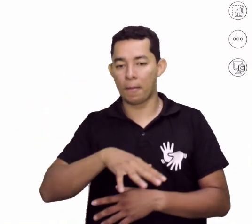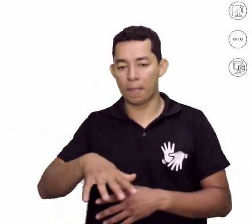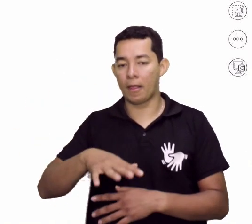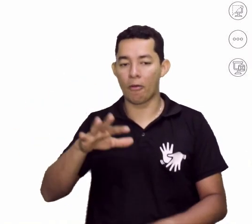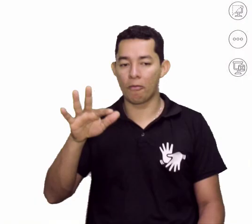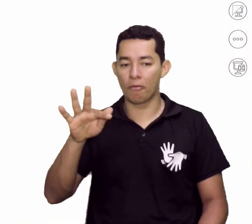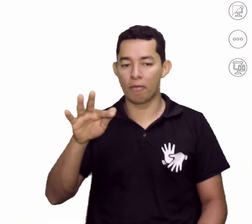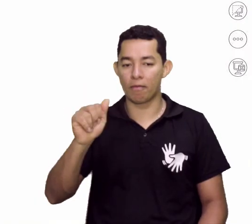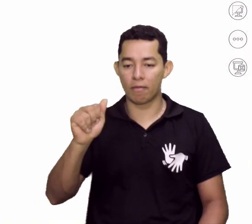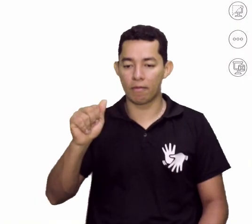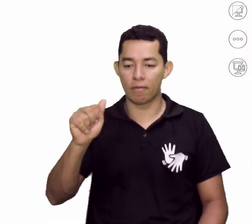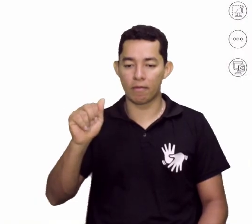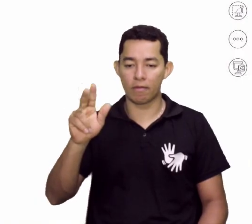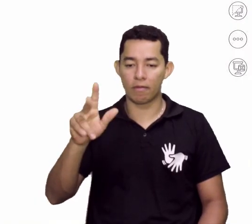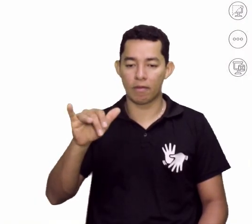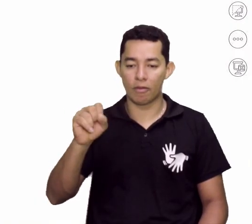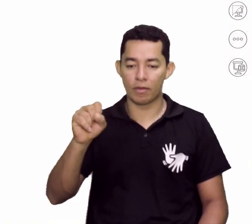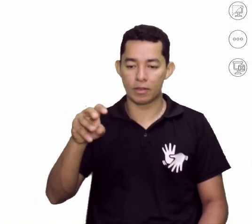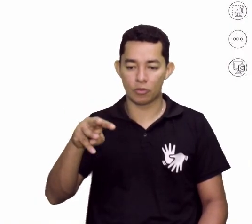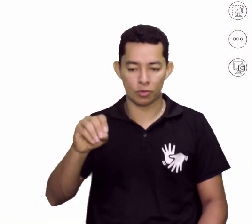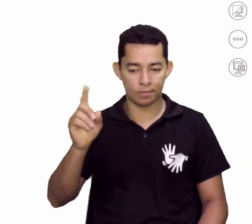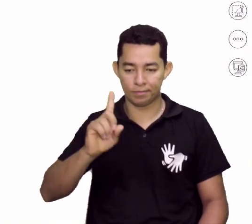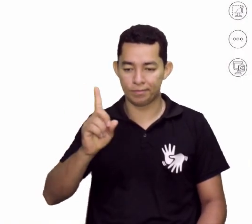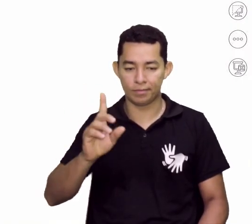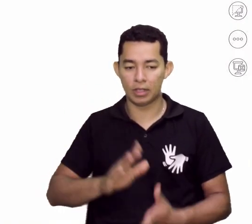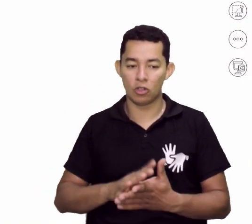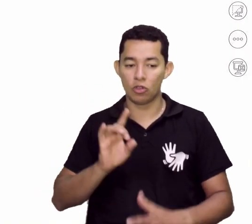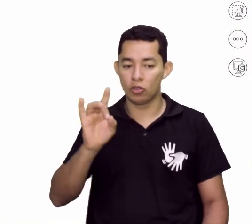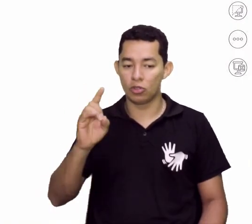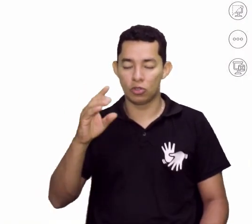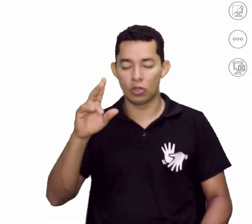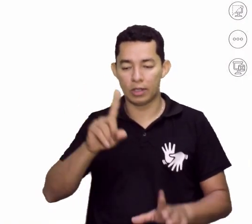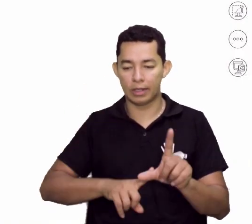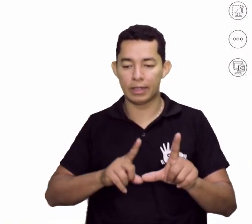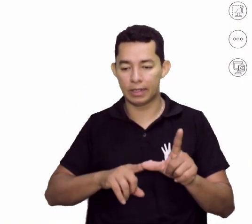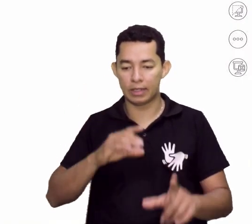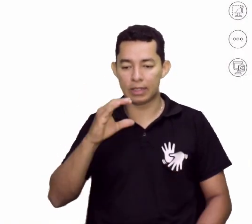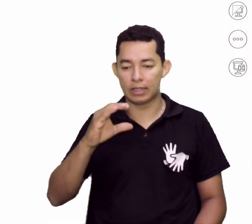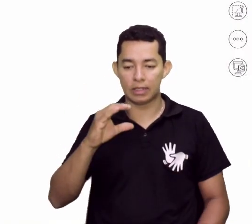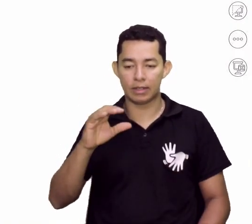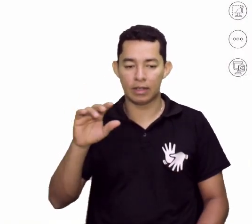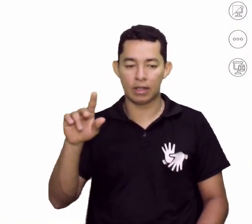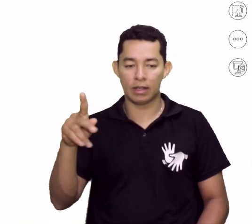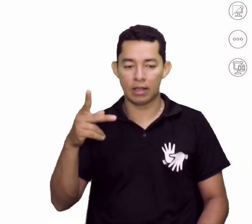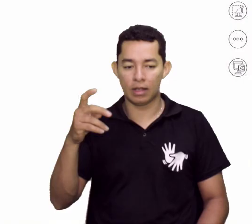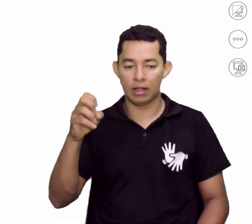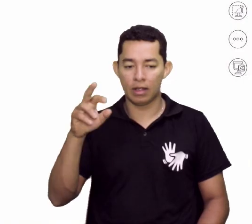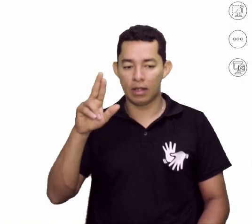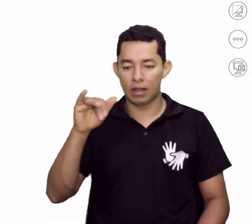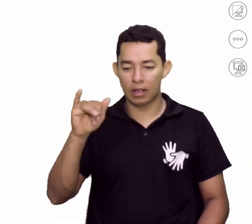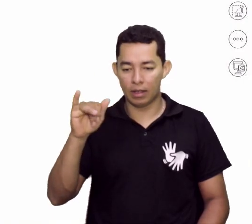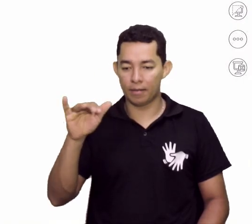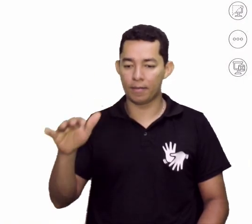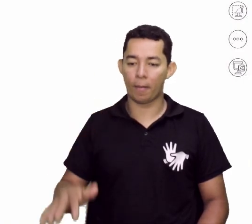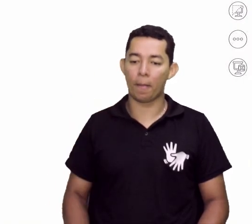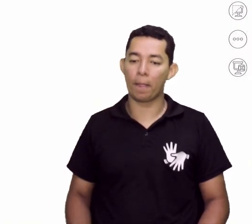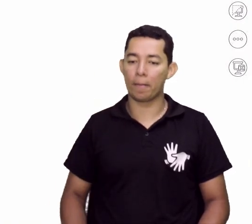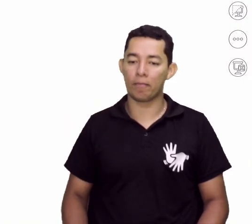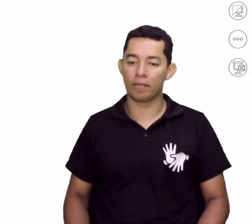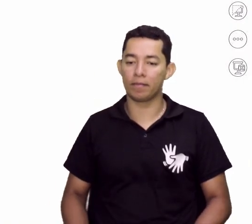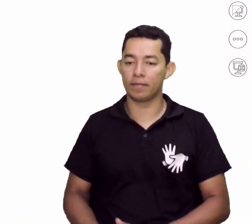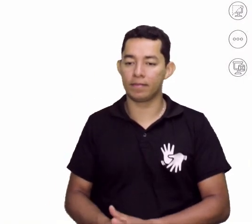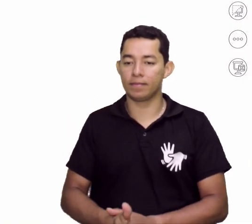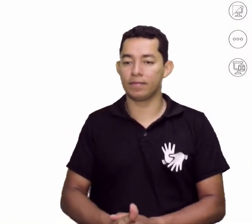dedicaram ao movimento do fauvismo. Henri Matisse com a sua famosa Madame Matisse.